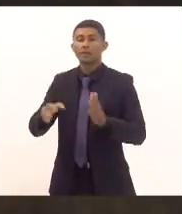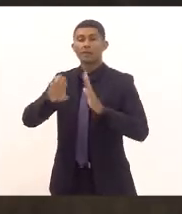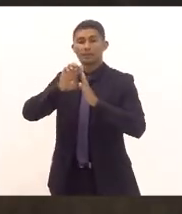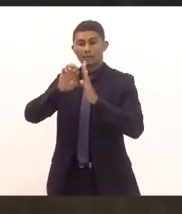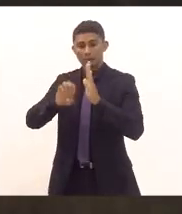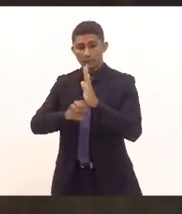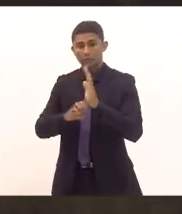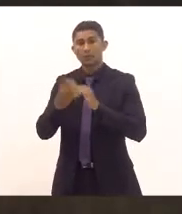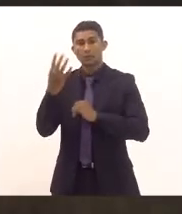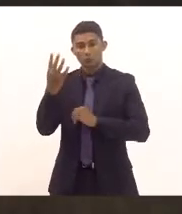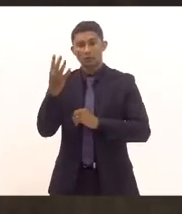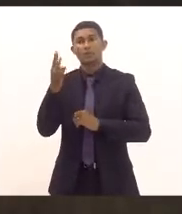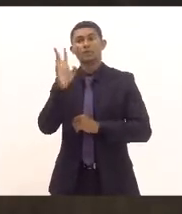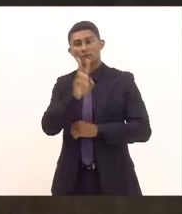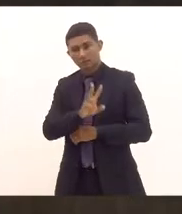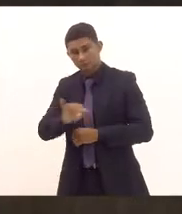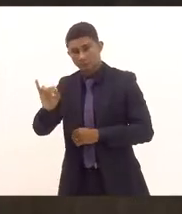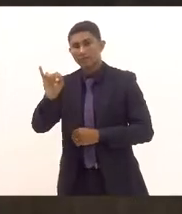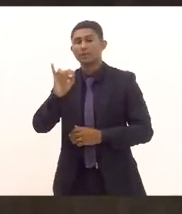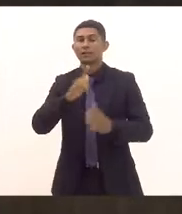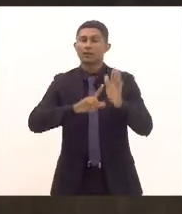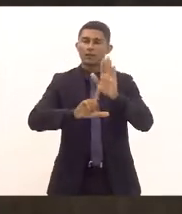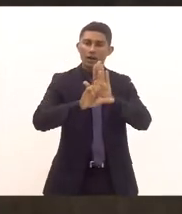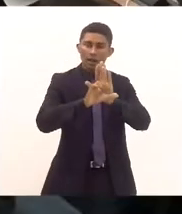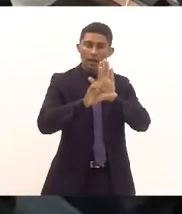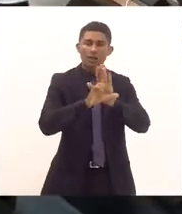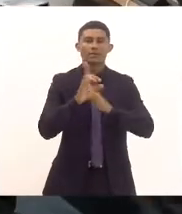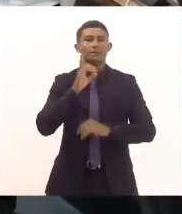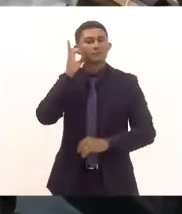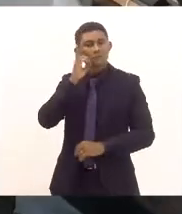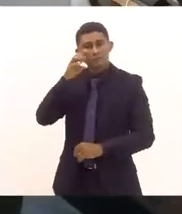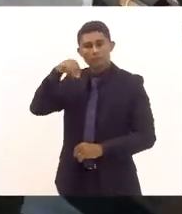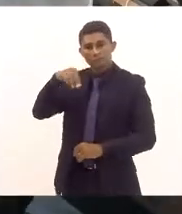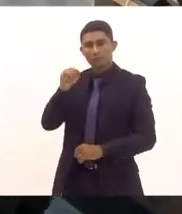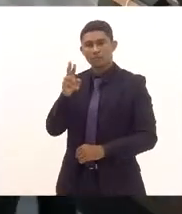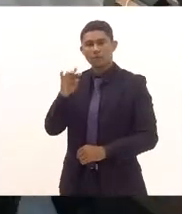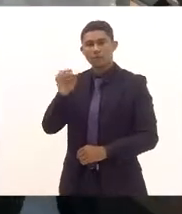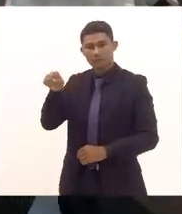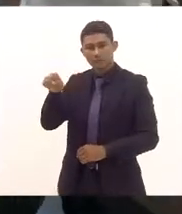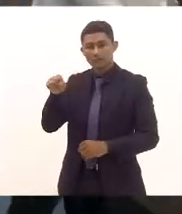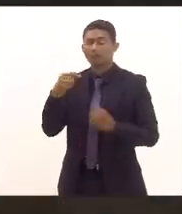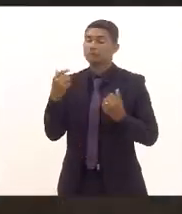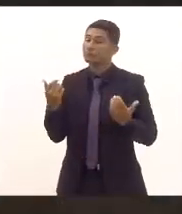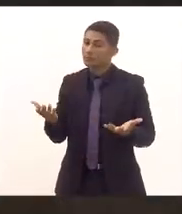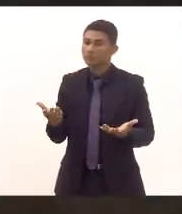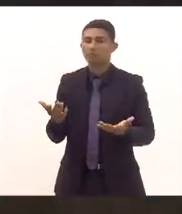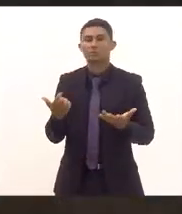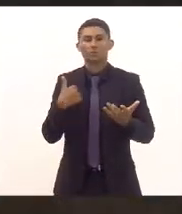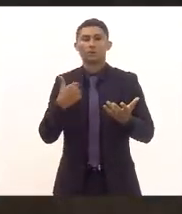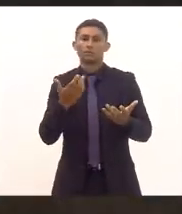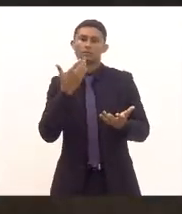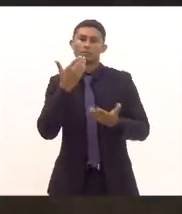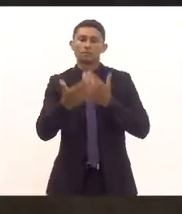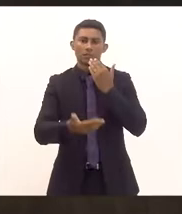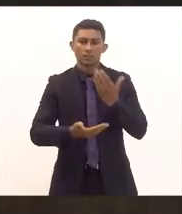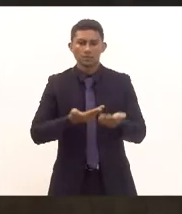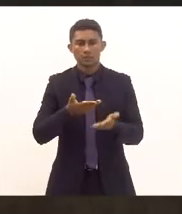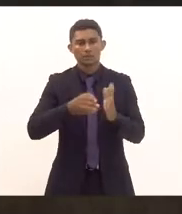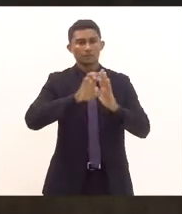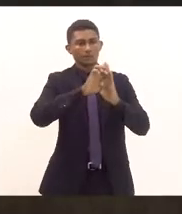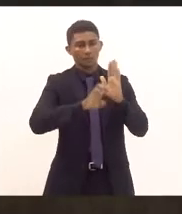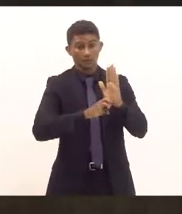contempladas numa lei de autoria da deputada Martha Rocha assim posto Solicito a retirada